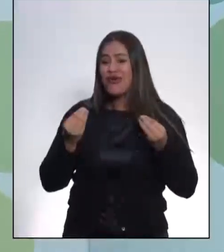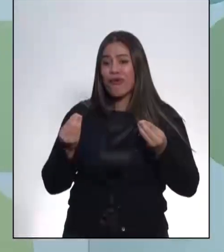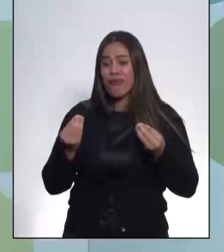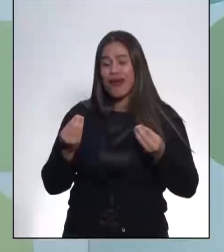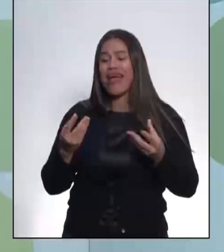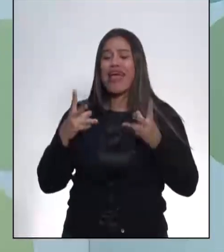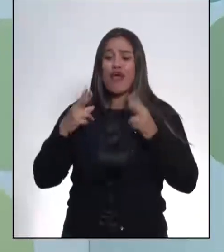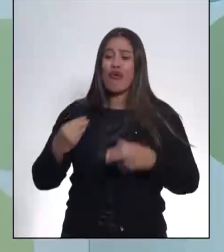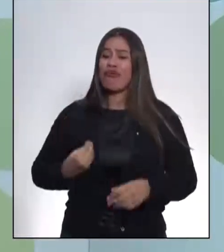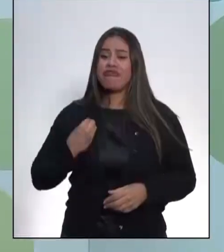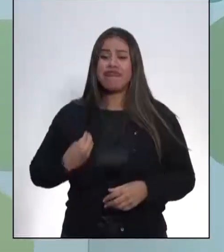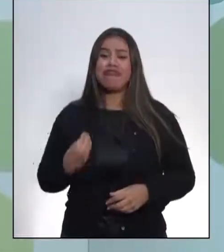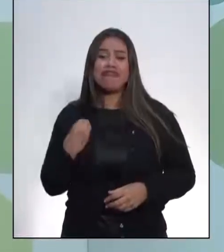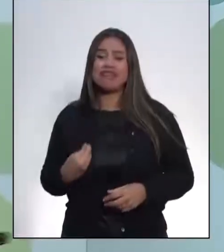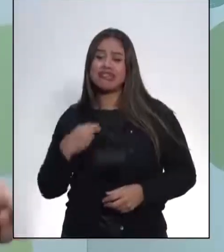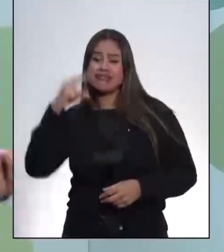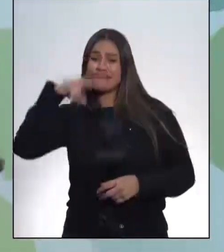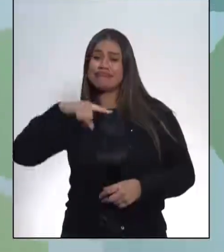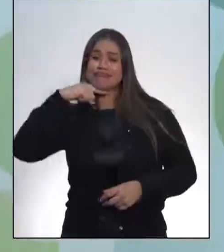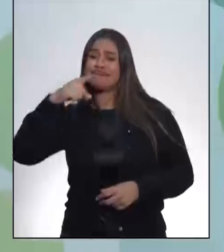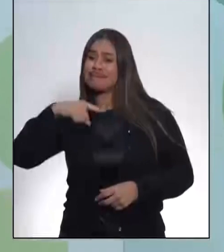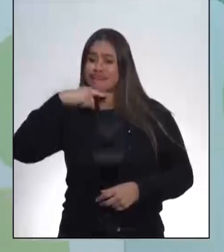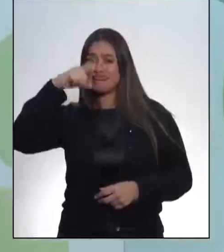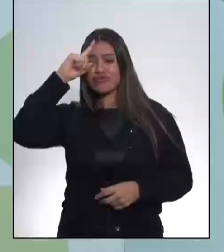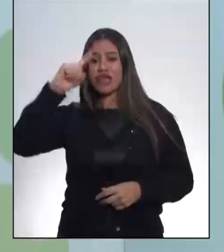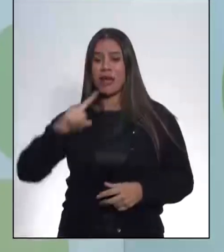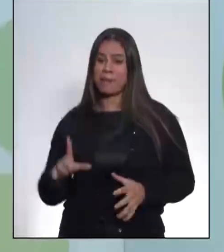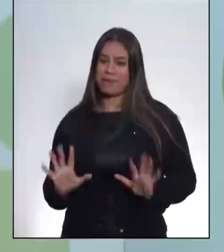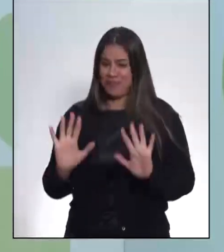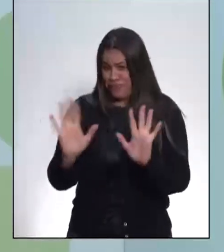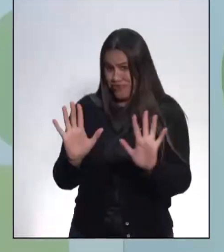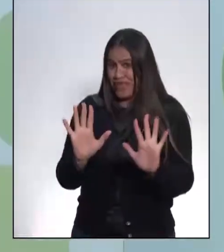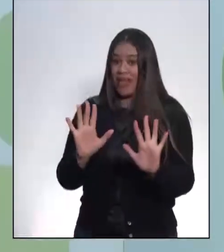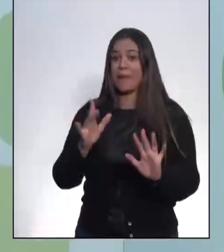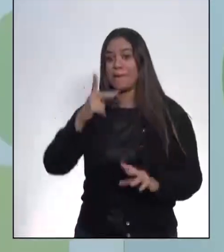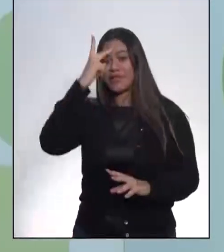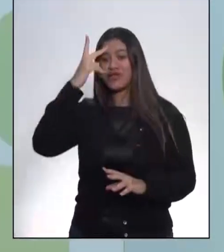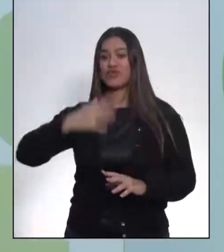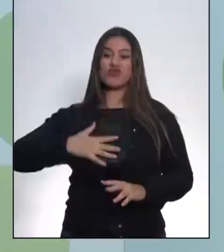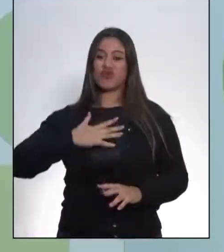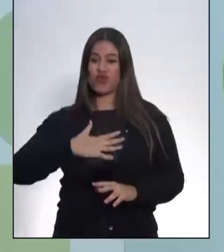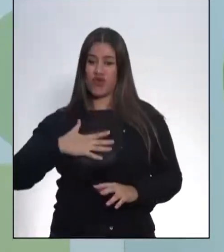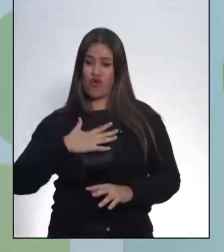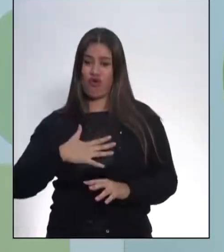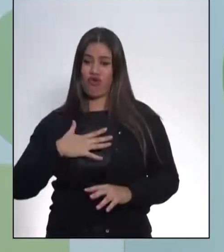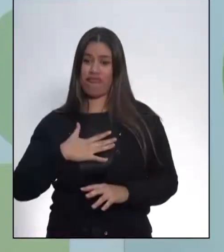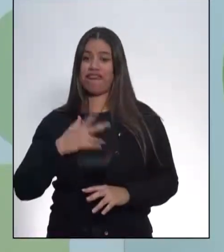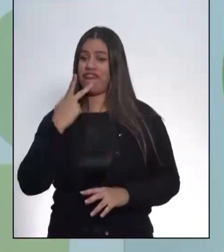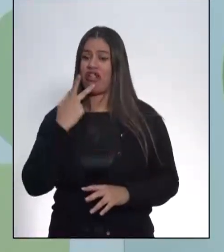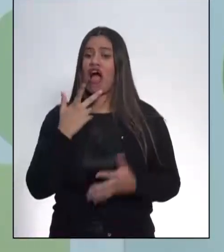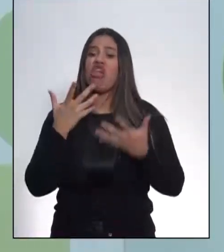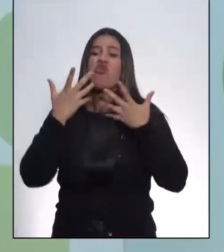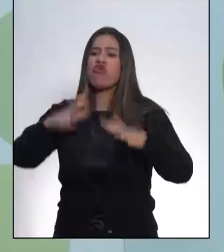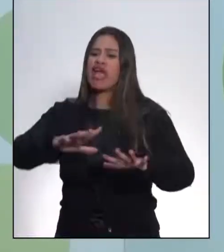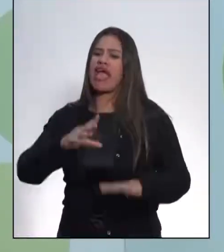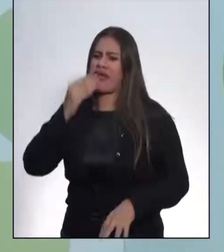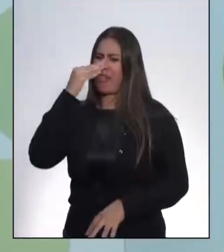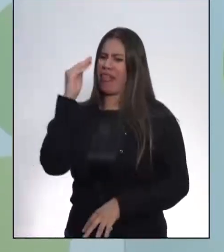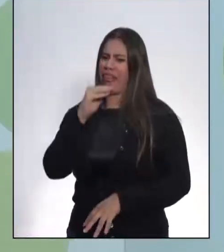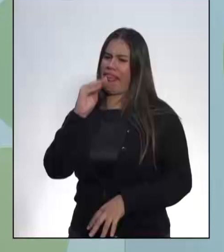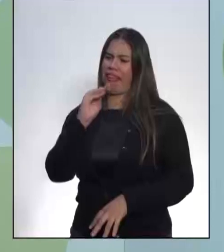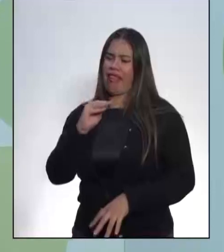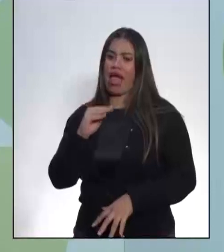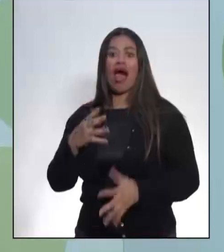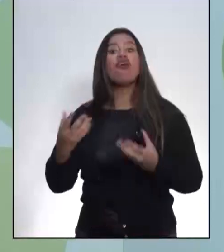Tem gente que não sabe ler a vida, ver as pessoas. Teu namorado, o teu crush já mandou mais de 500 sinais que não quer você, bebê. Canta para subir, a